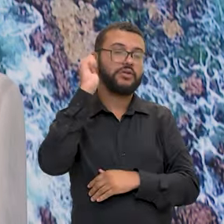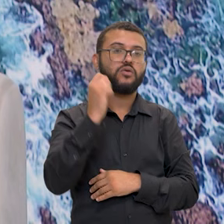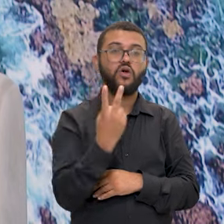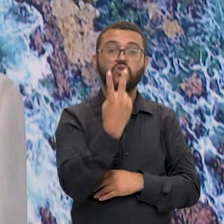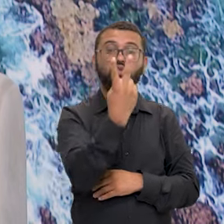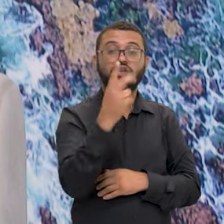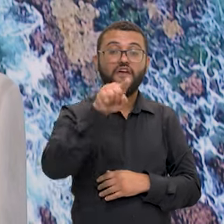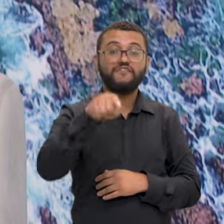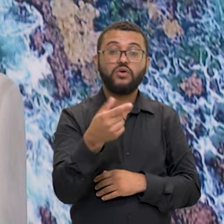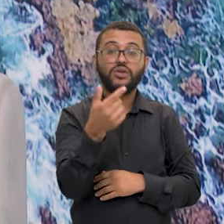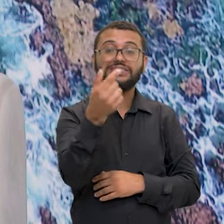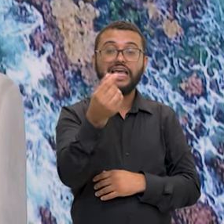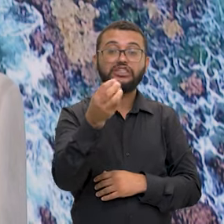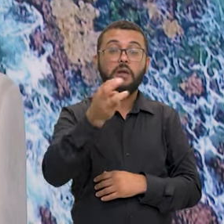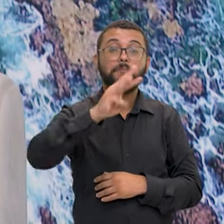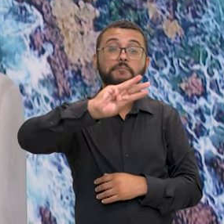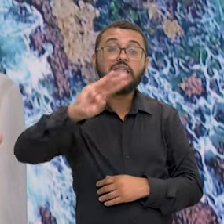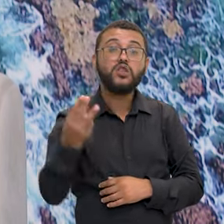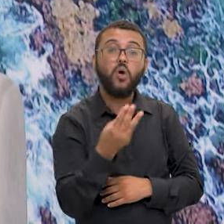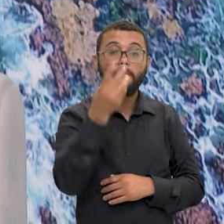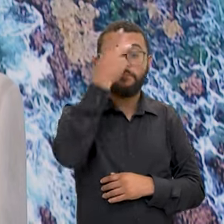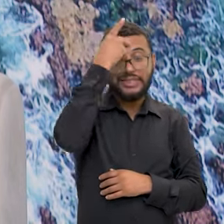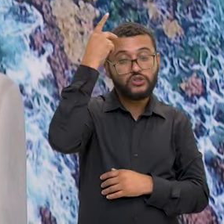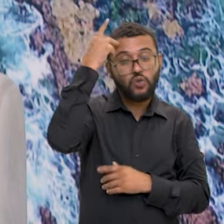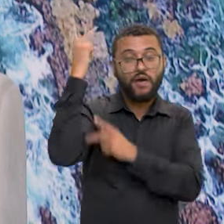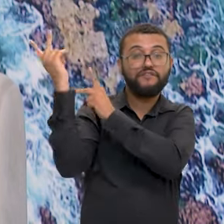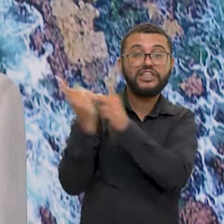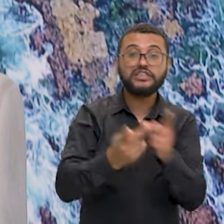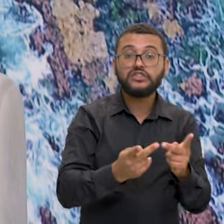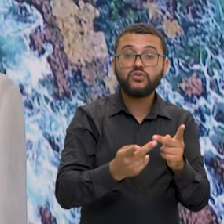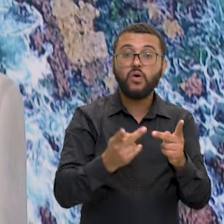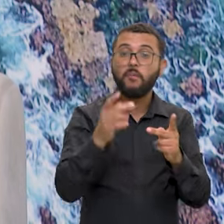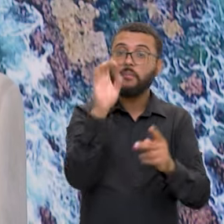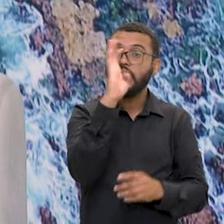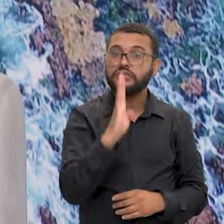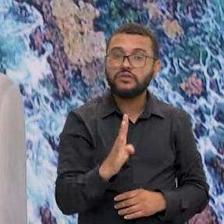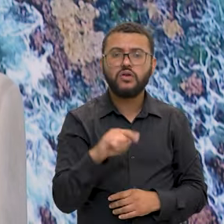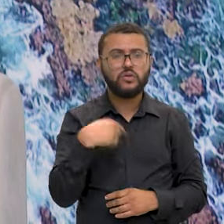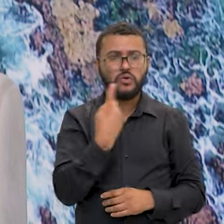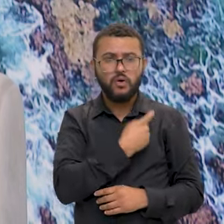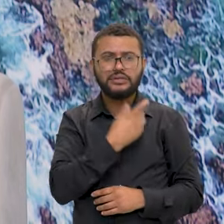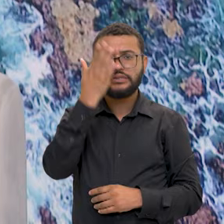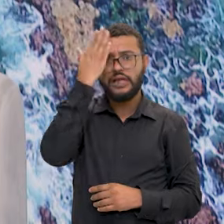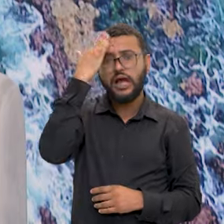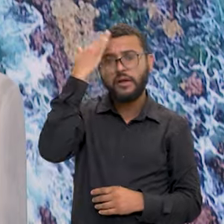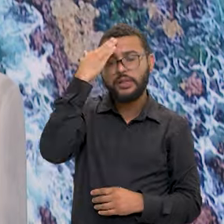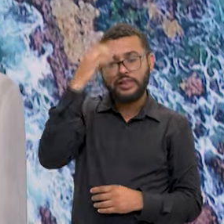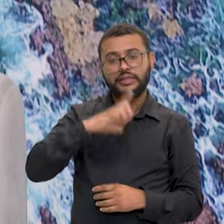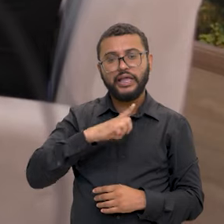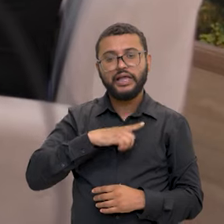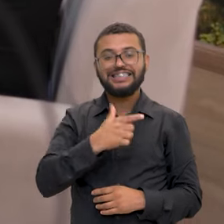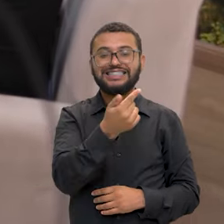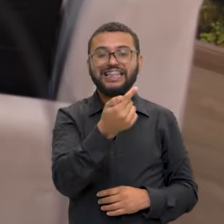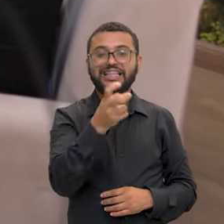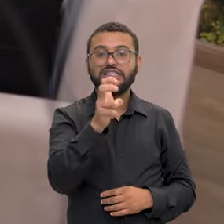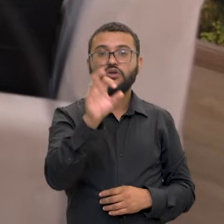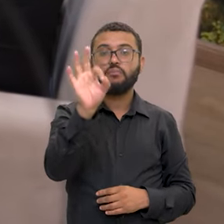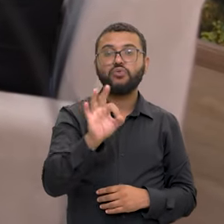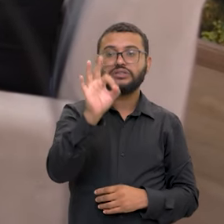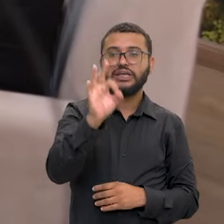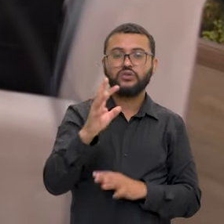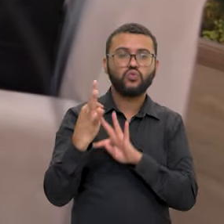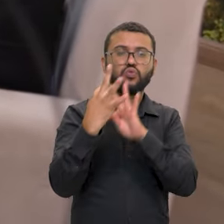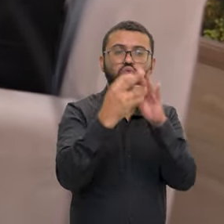quer dizer? Isso quer dizer que a gente já tem 75% de todos os turistas que visitaram o Brasil em 2022. E quantos eles deixaram aqui?